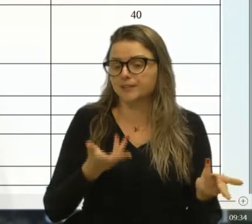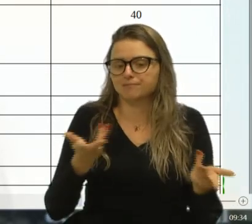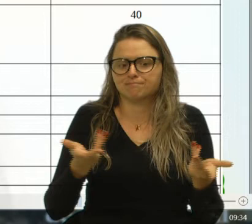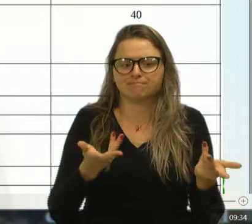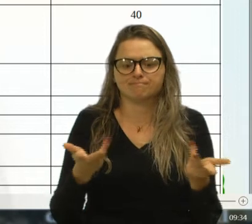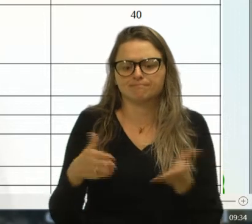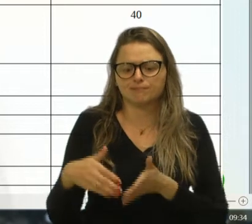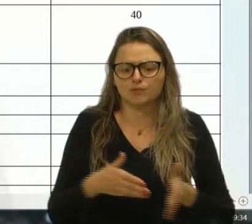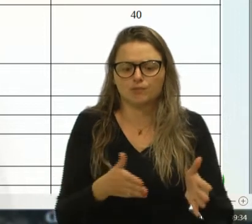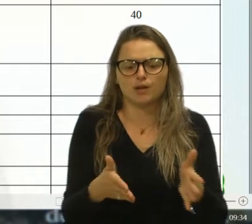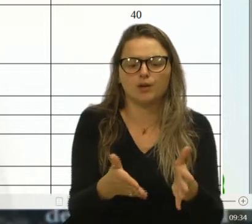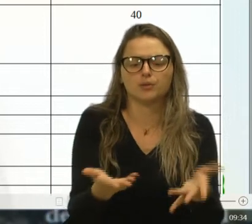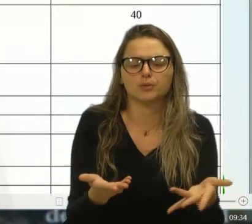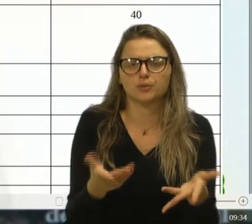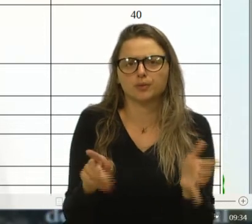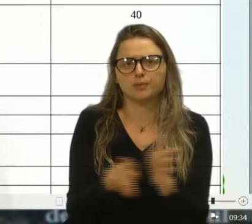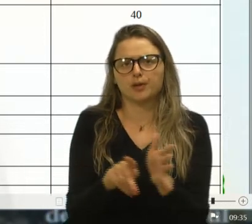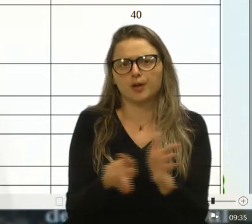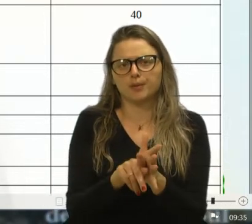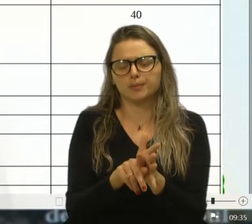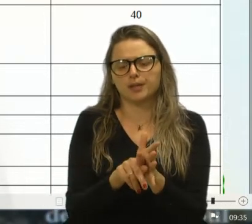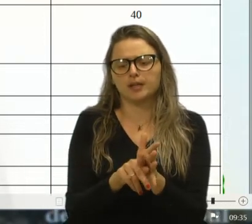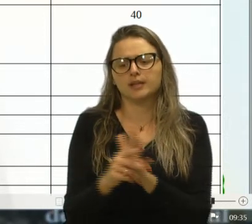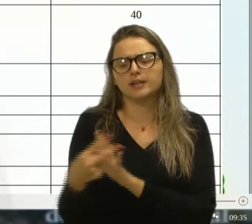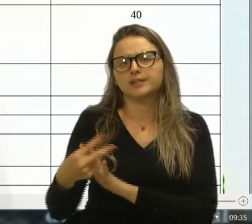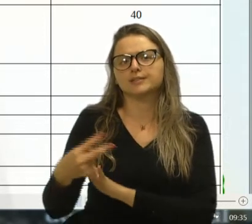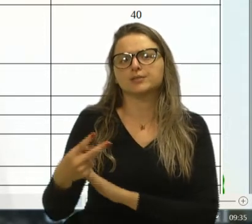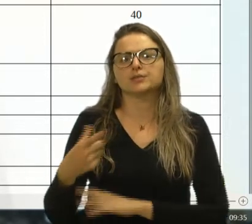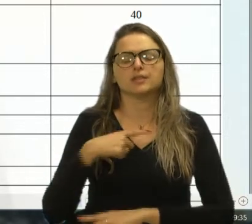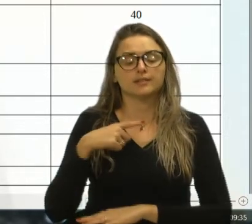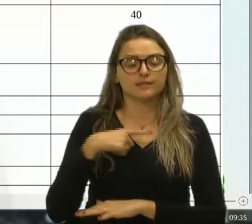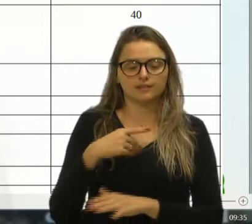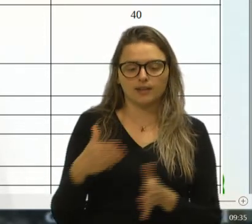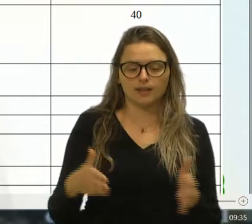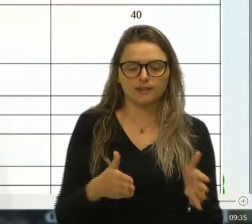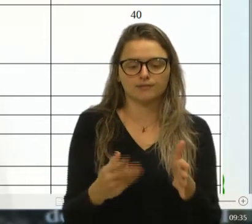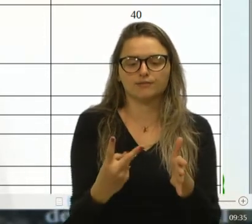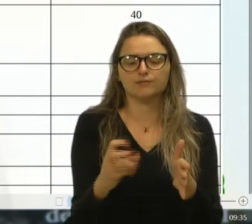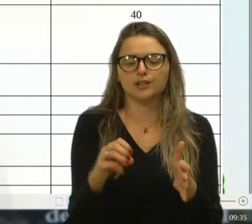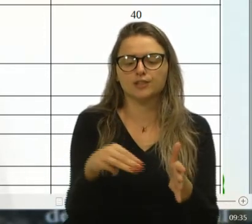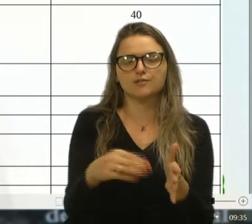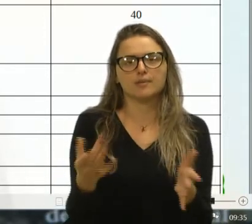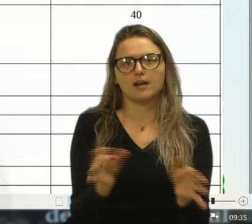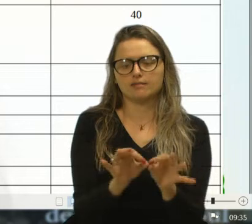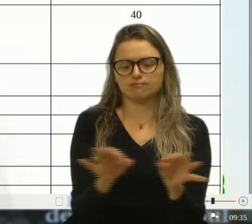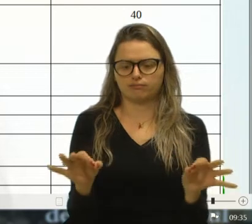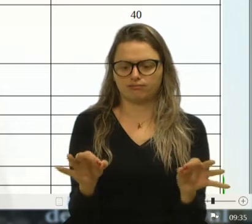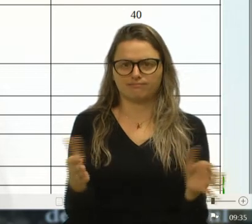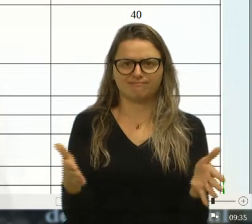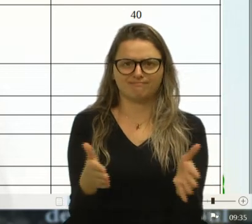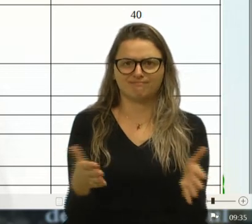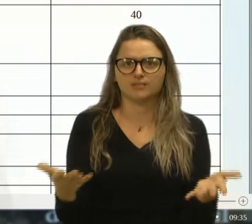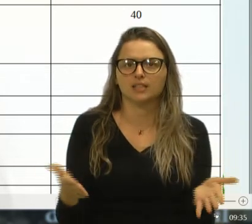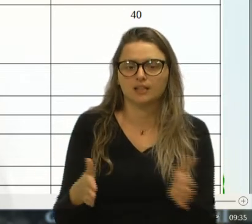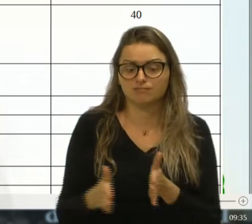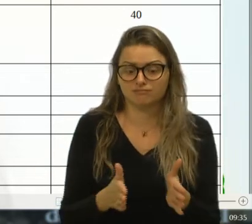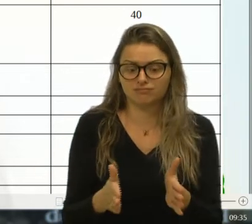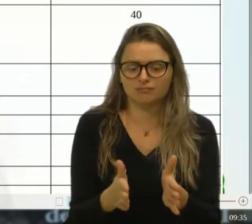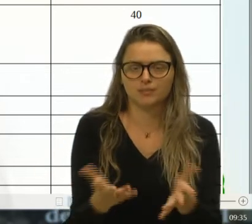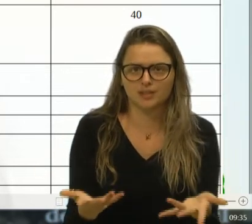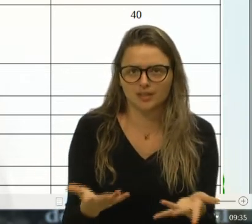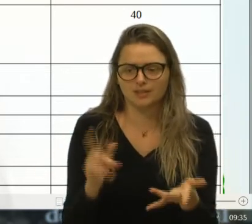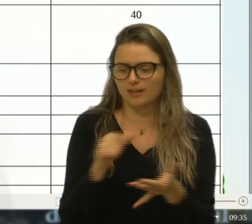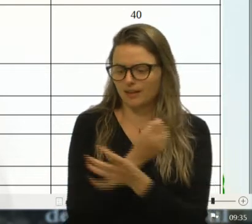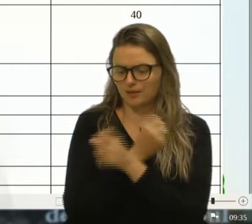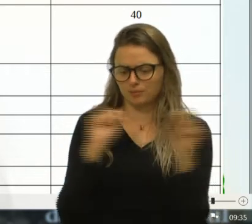uma estrada municipal vicinal, com um espaço de 20 metros apenas. É impossível, os